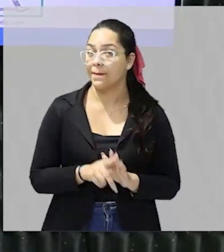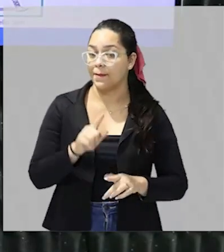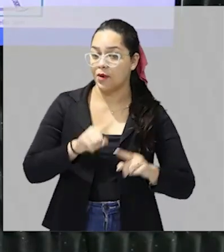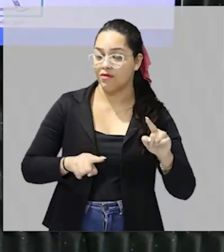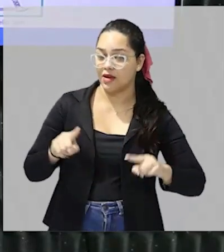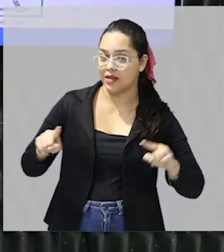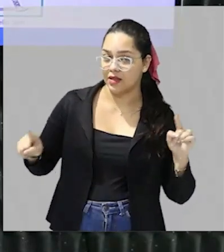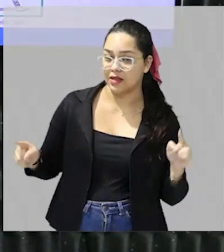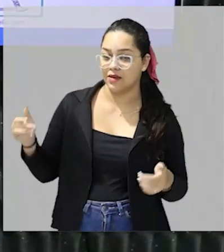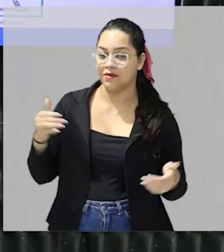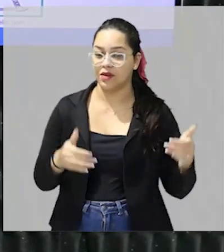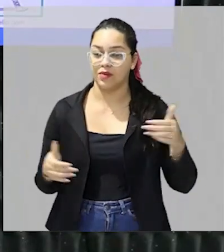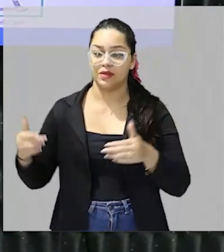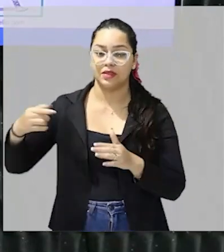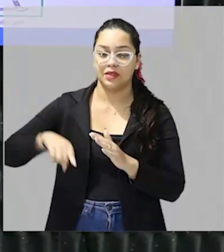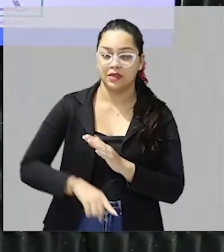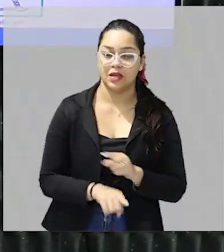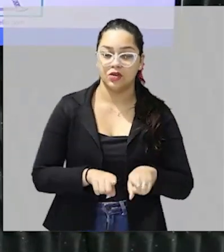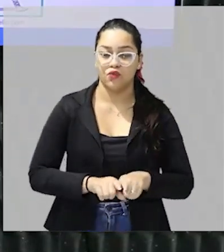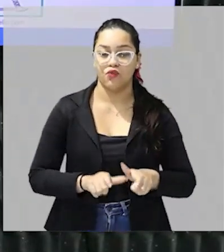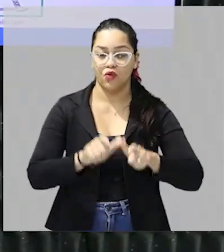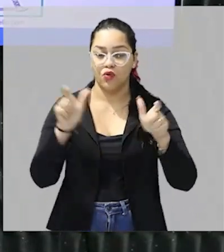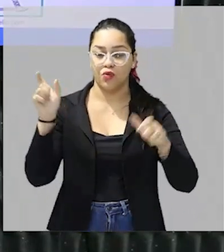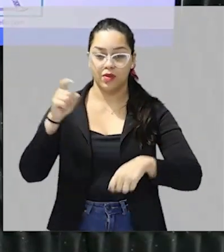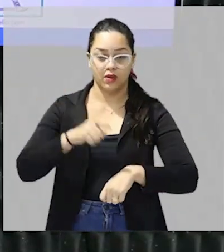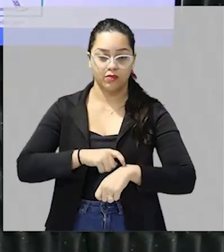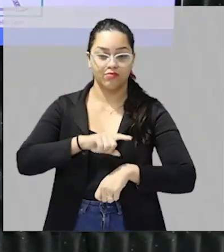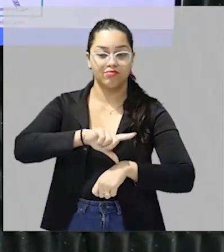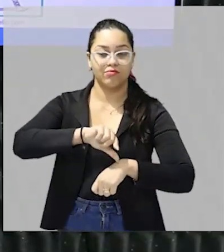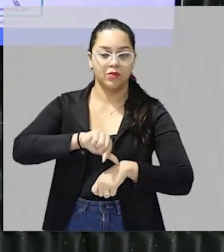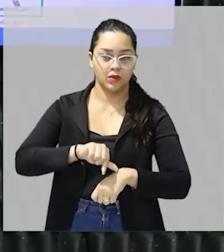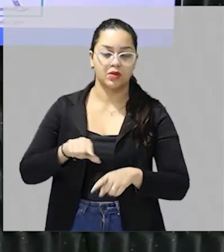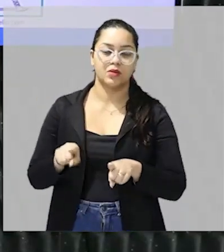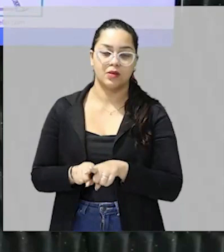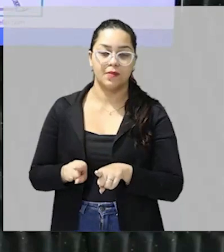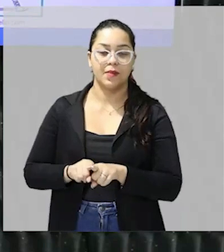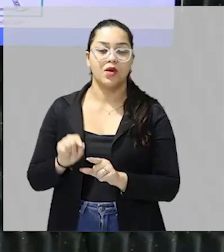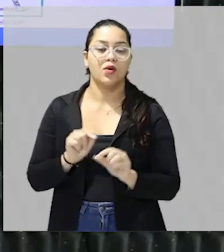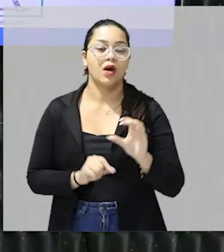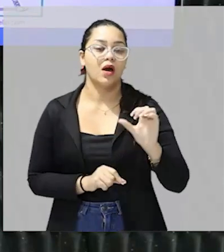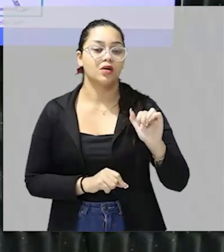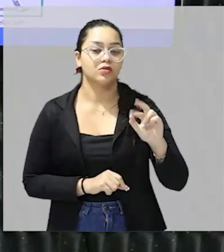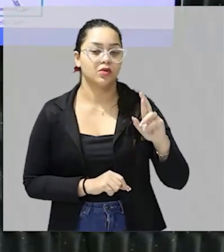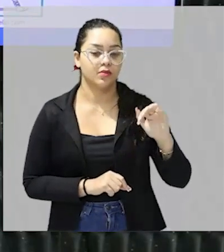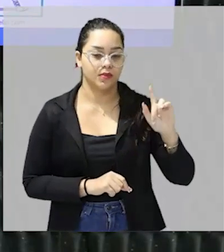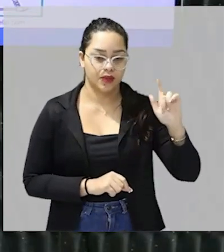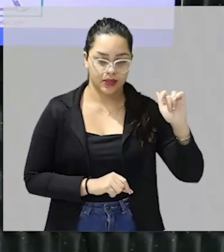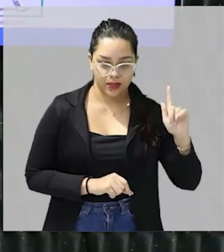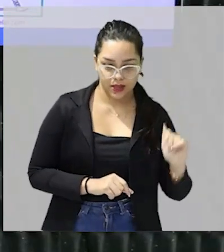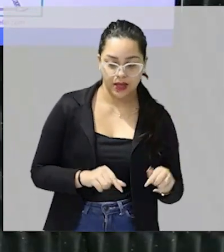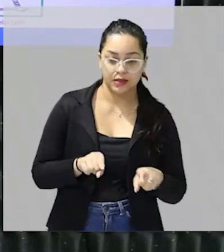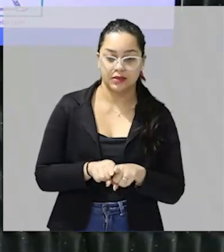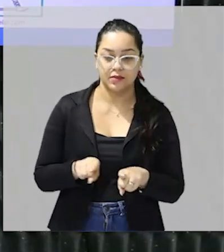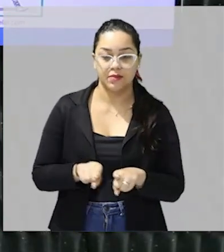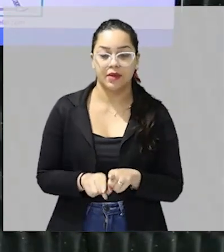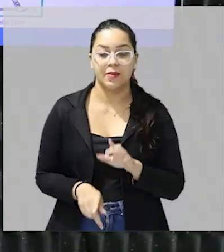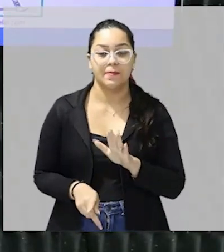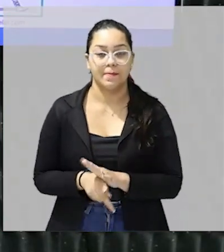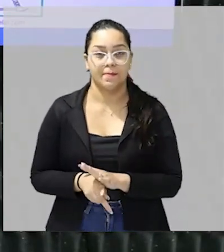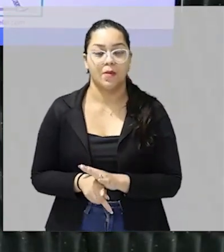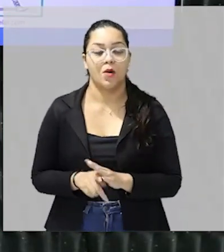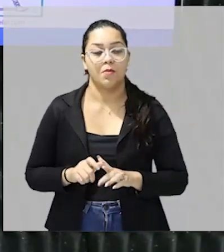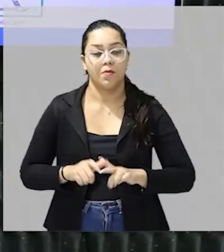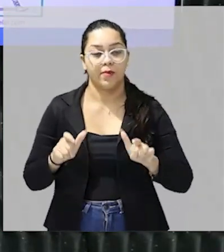variando a frequência, a intensidade, volume e duração do treinamento. A sobrecarga deve ser individualizada e aplicada de